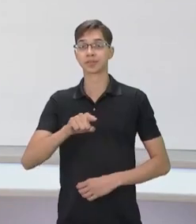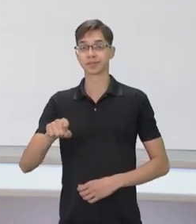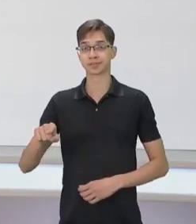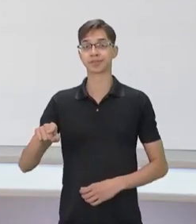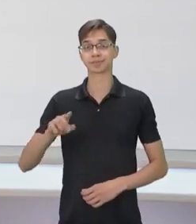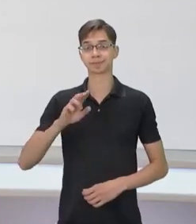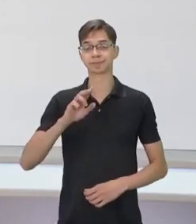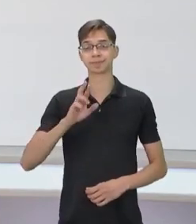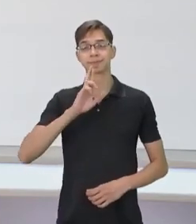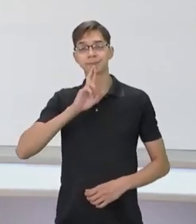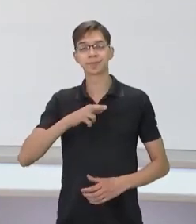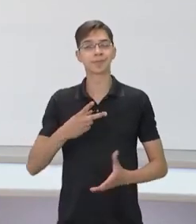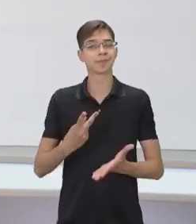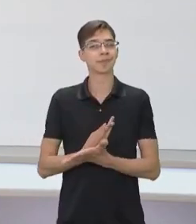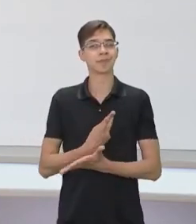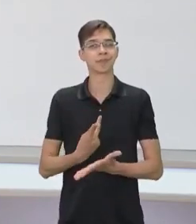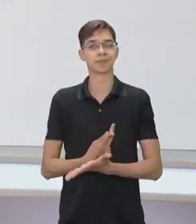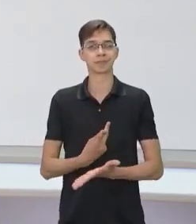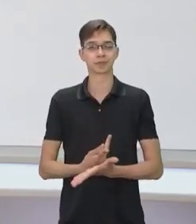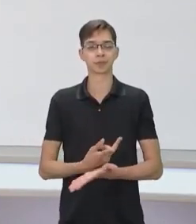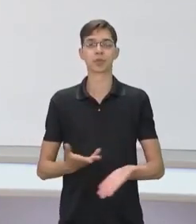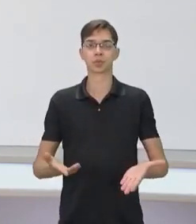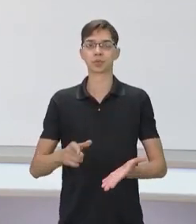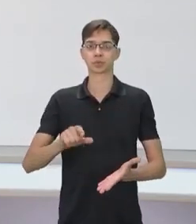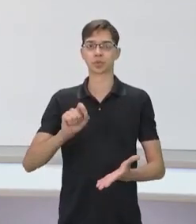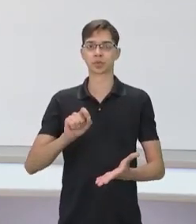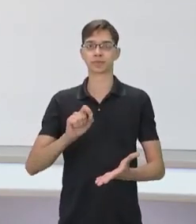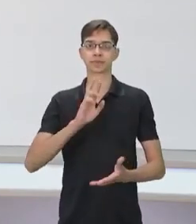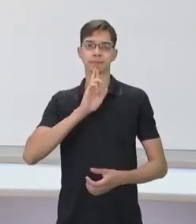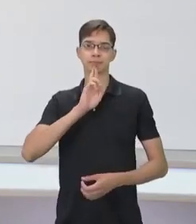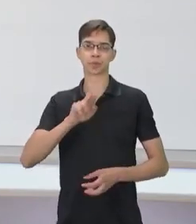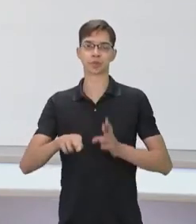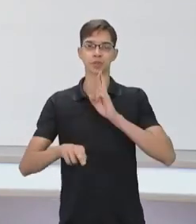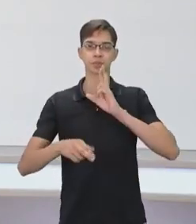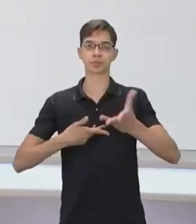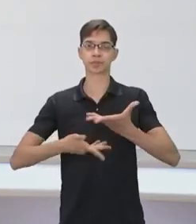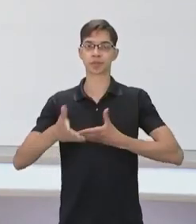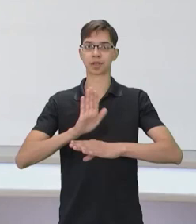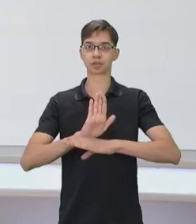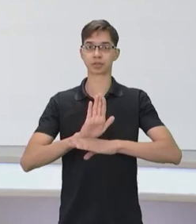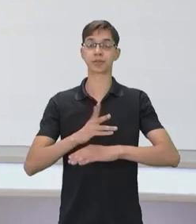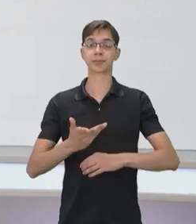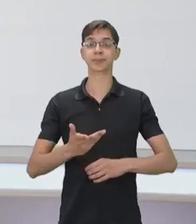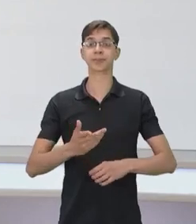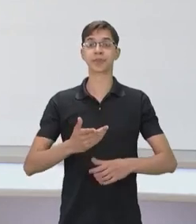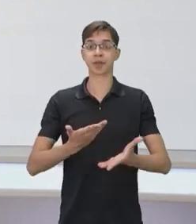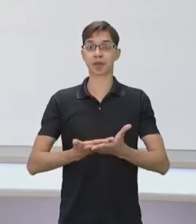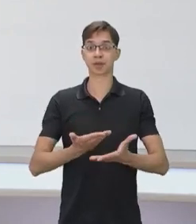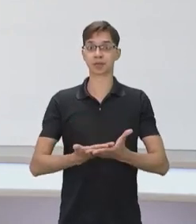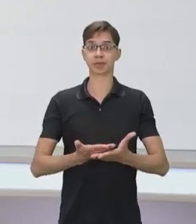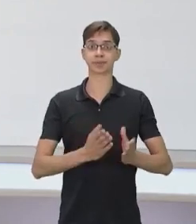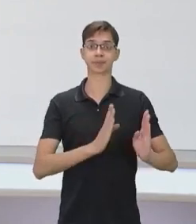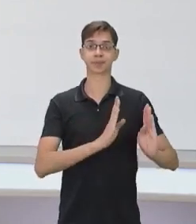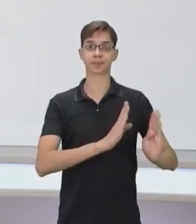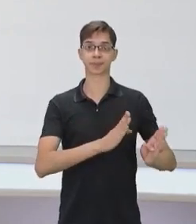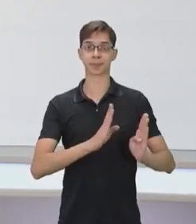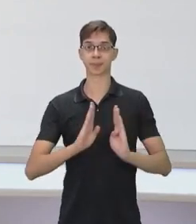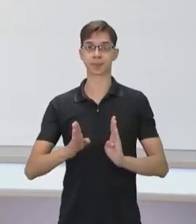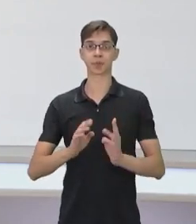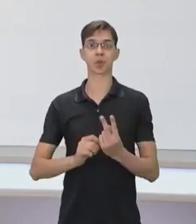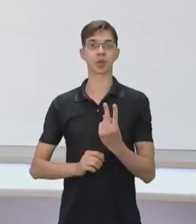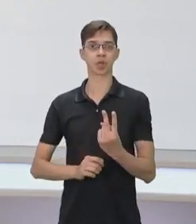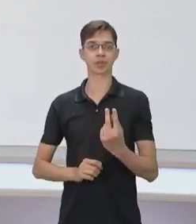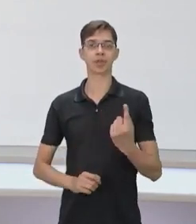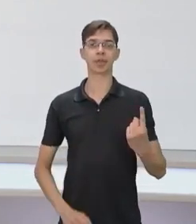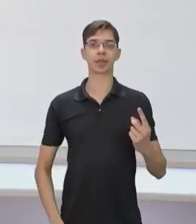aí e nós vamos estar respondendo elas. Essa aula vai ser dividida em dois tempos aí de 15 minutos. Então,